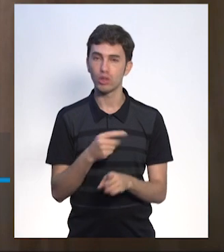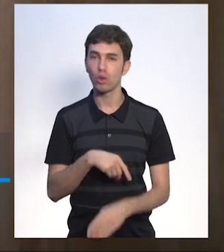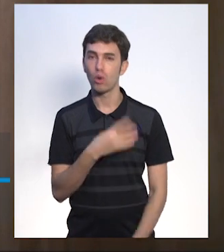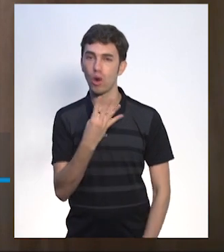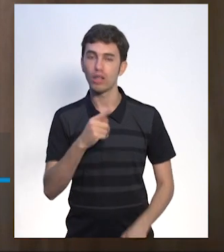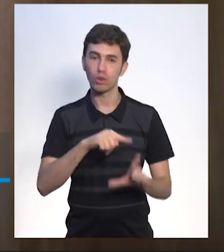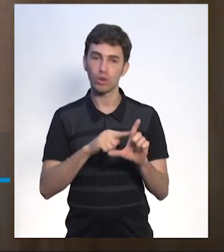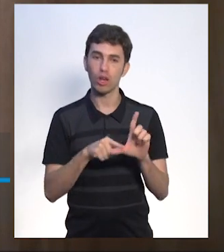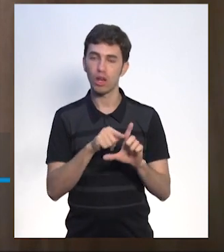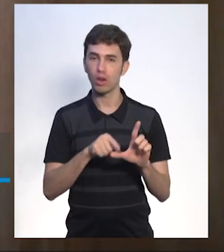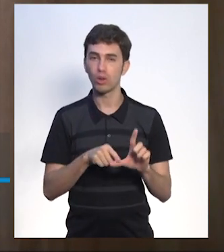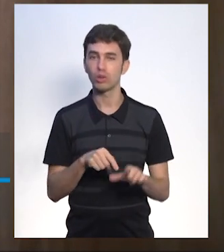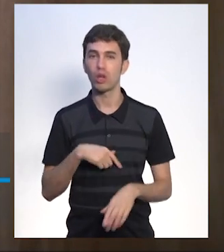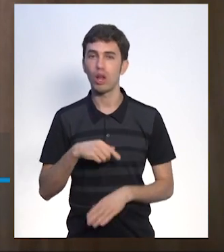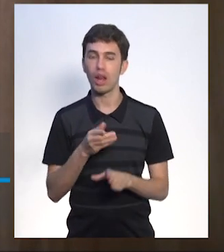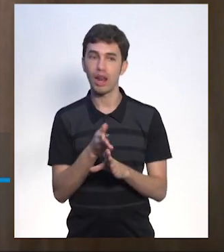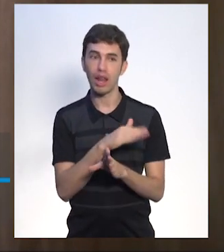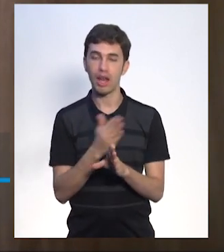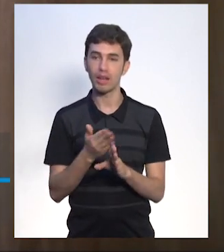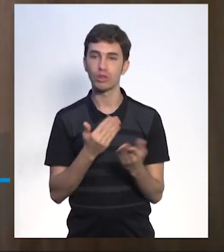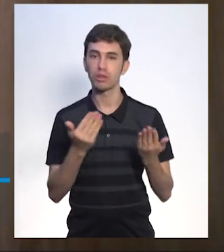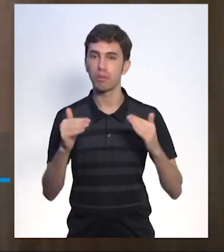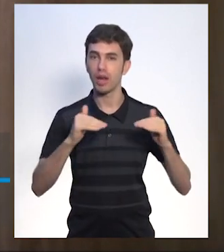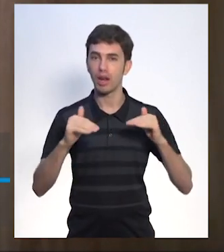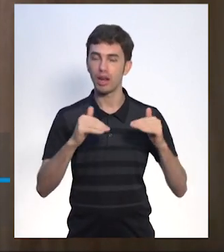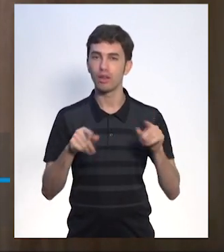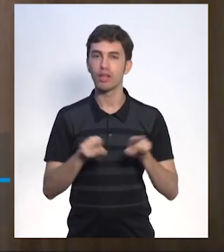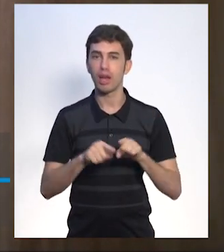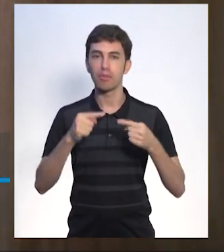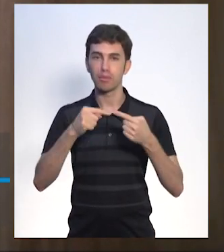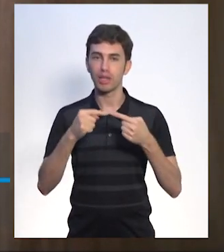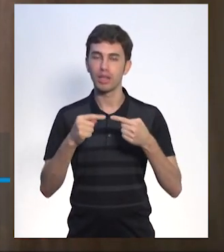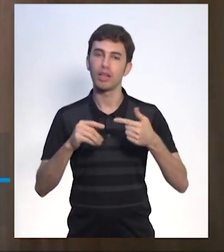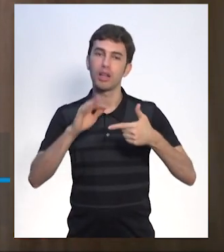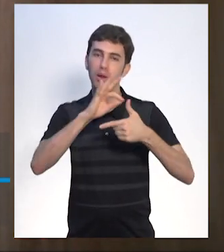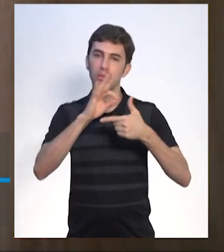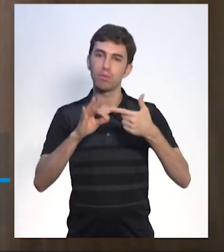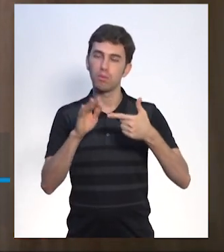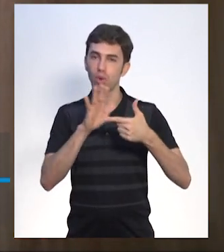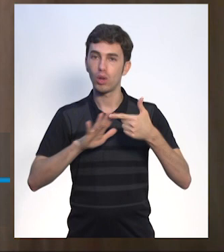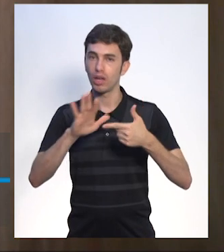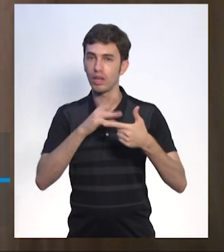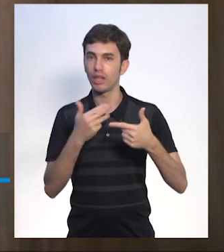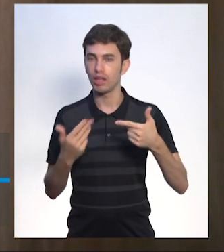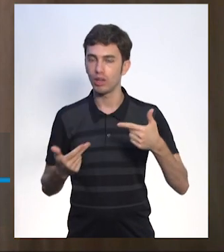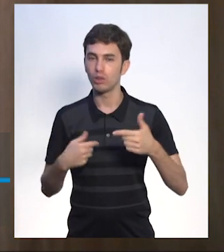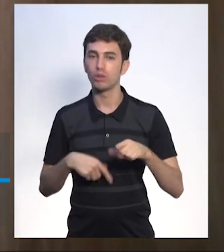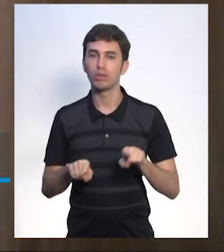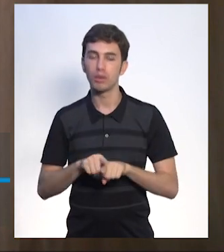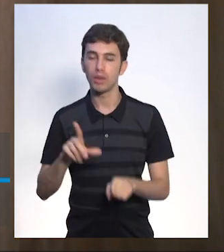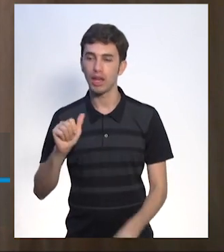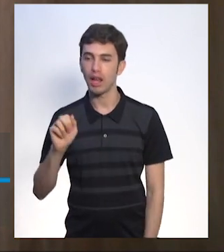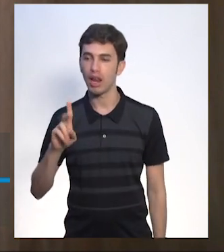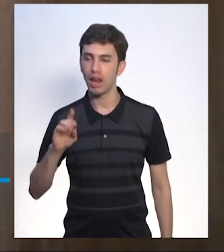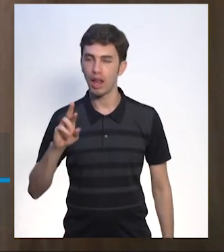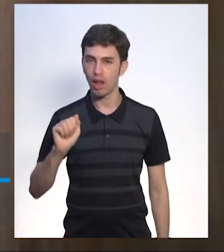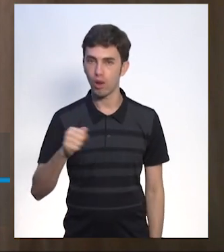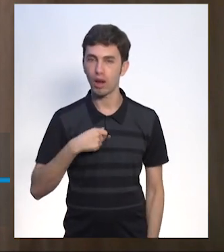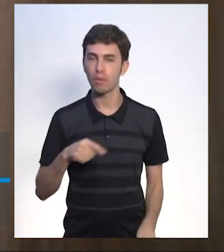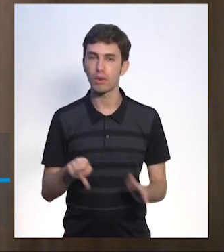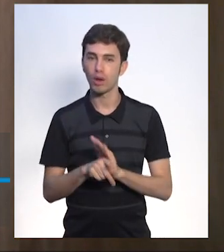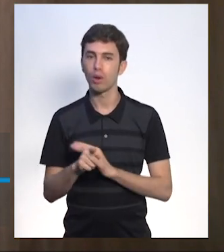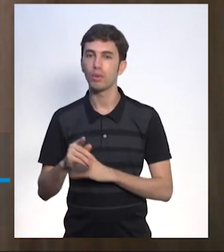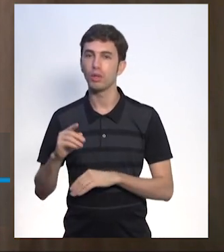ângulos, lados paralelos, são polígonos, tá? A Laura, da Escola